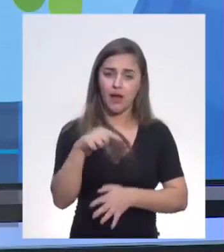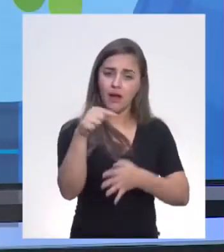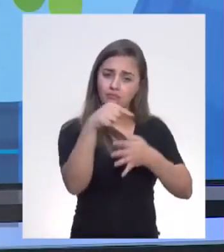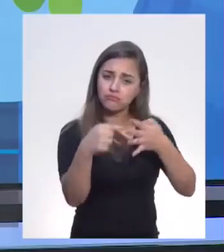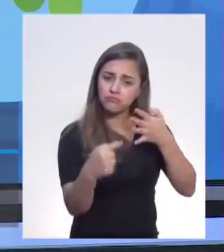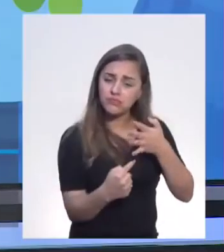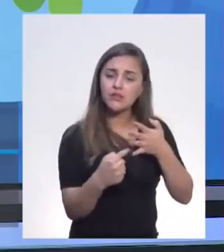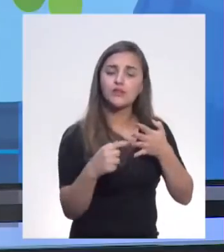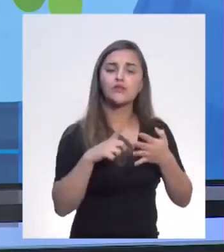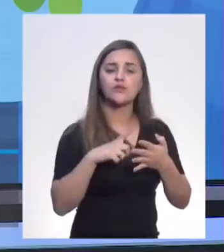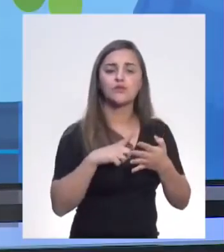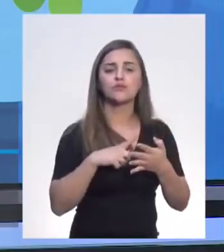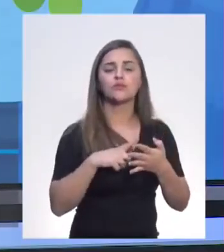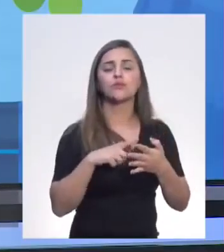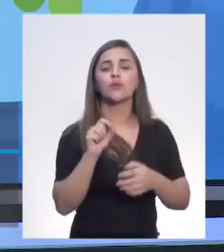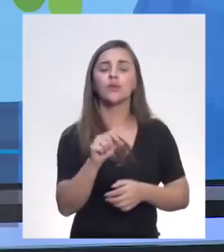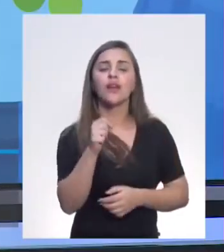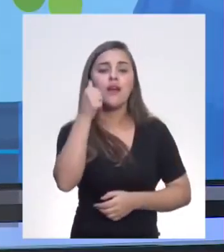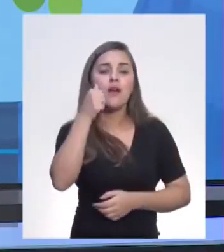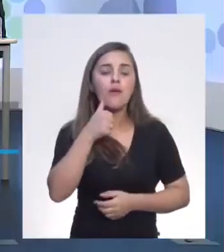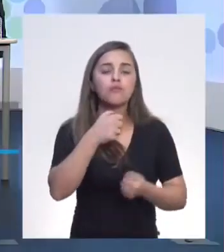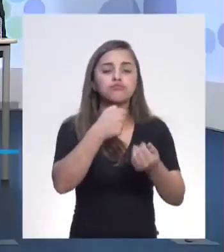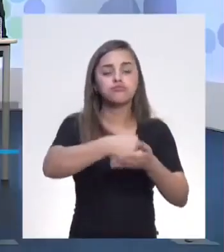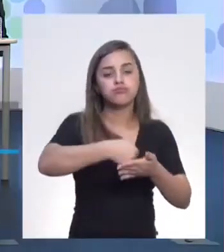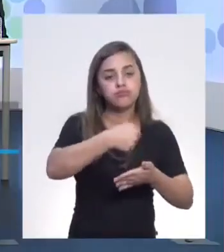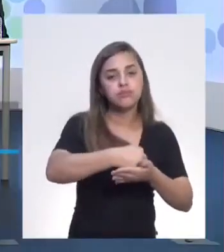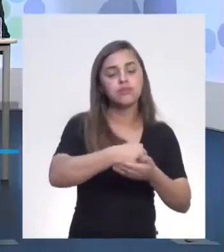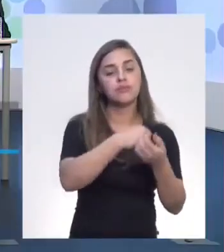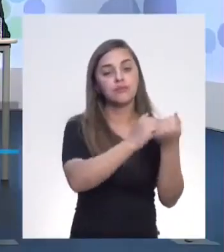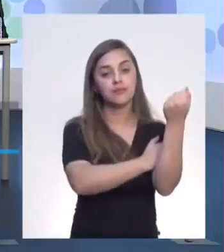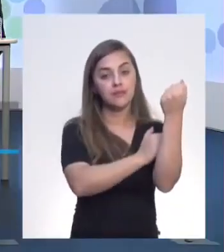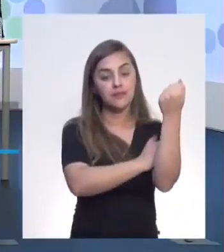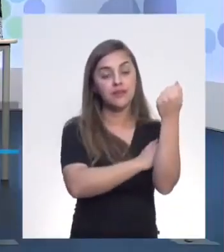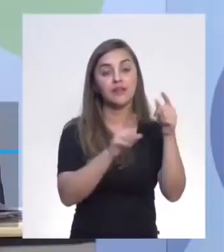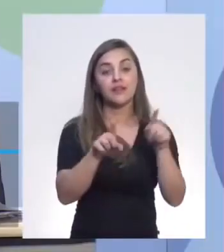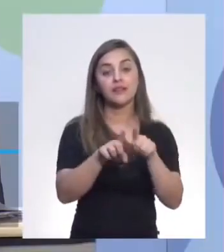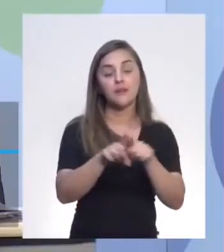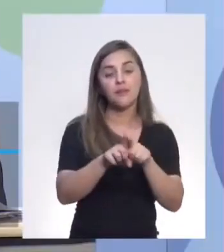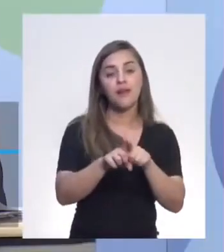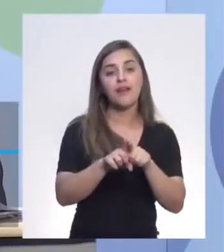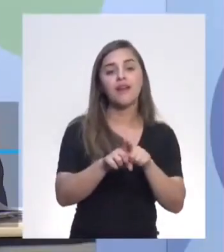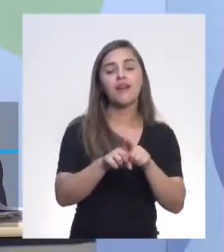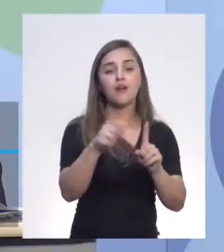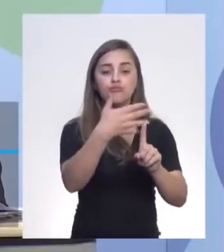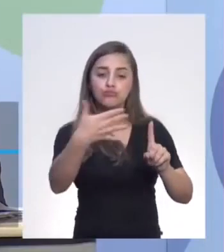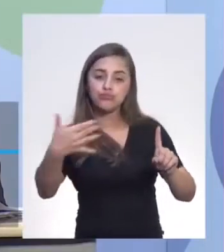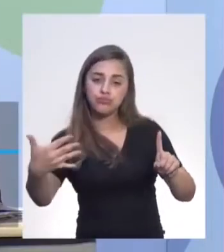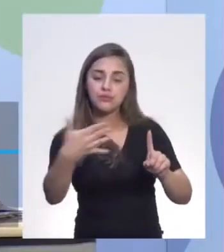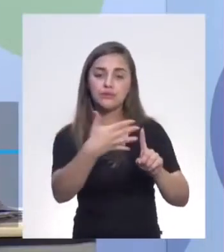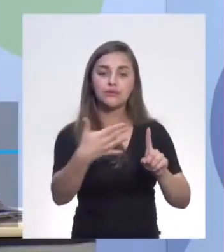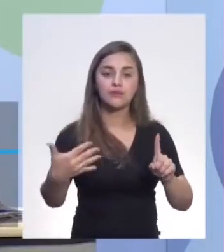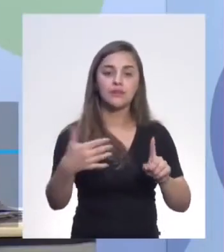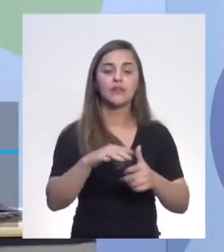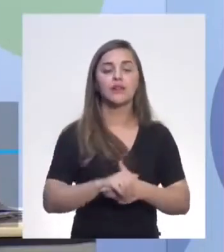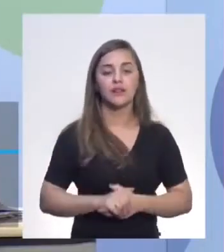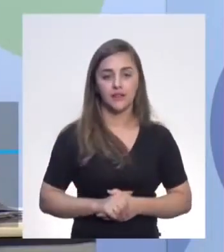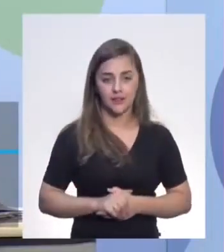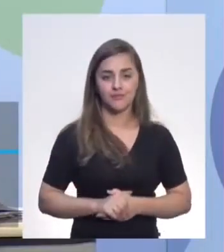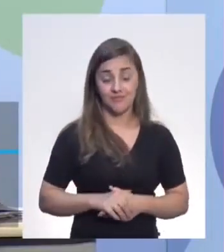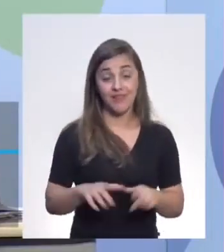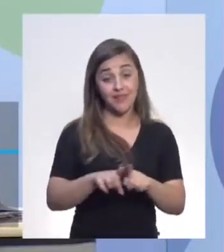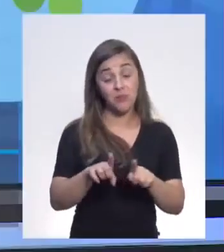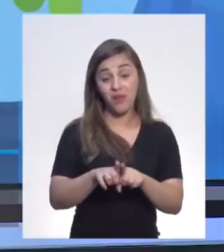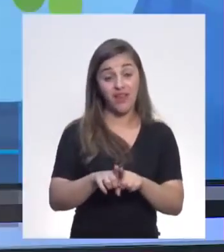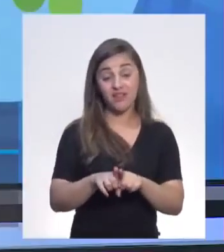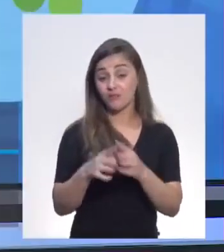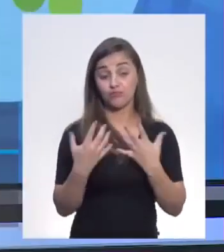e a questão do movimento LGBT. Sim, nós ainda temos outros aspectos, por exemplo, sobre intolerância religiosa, né,